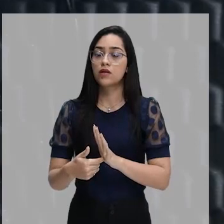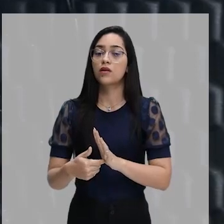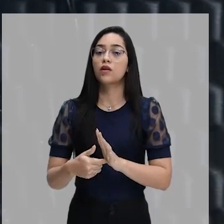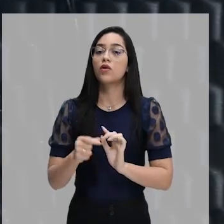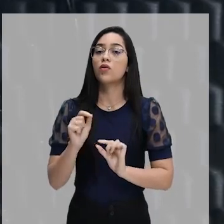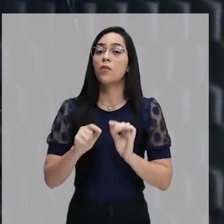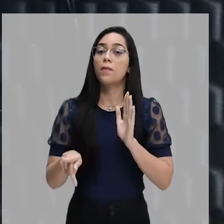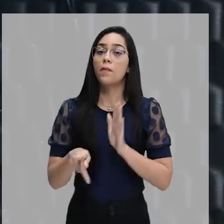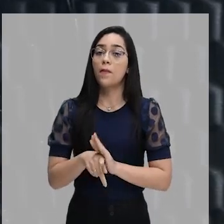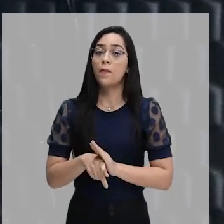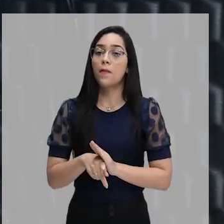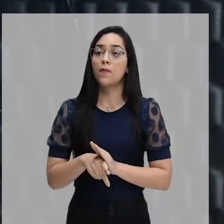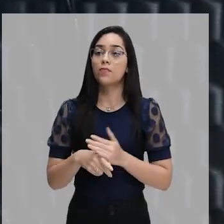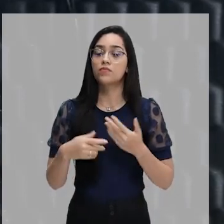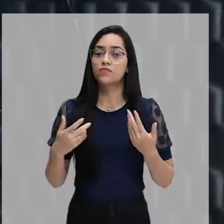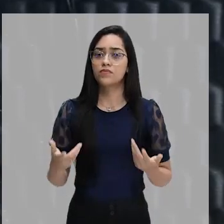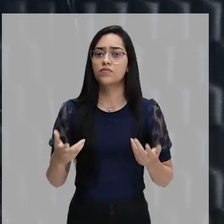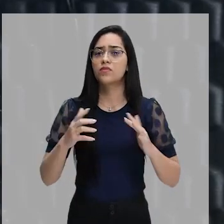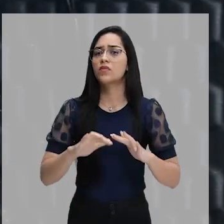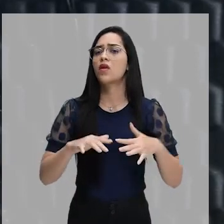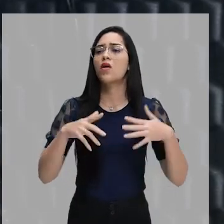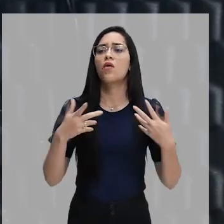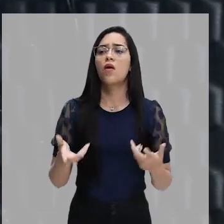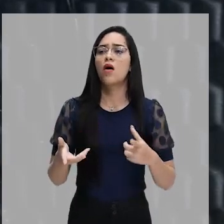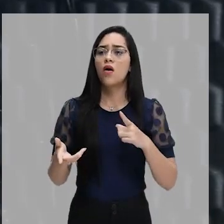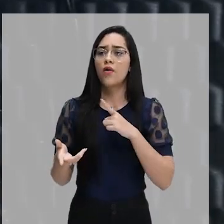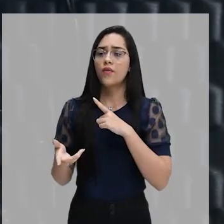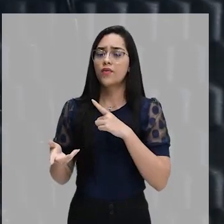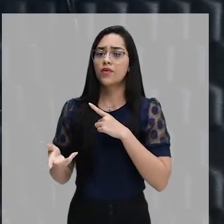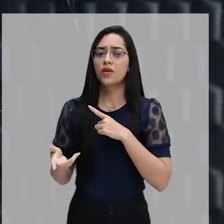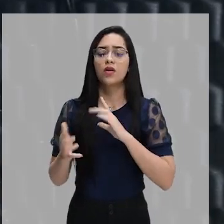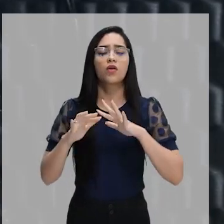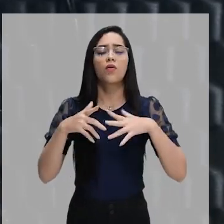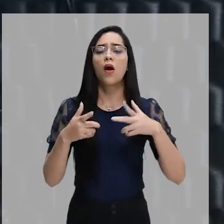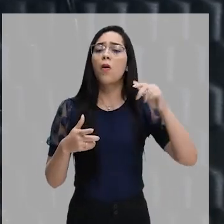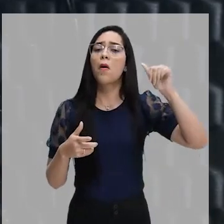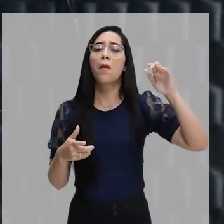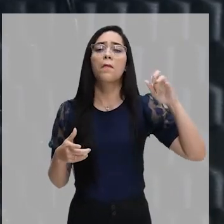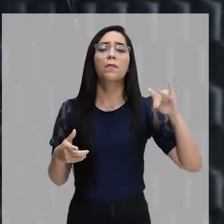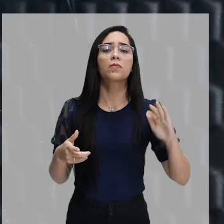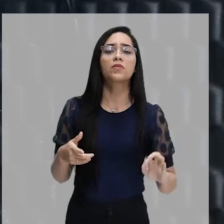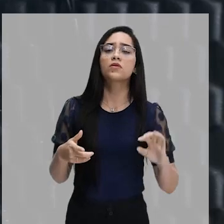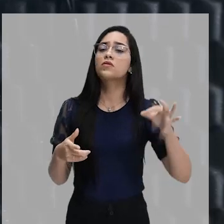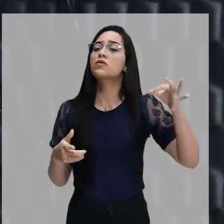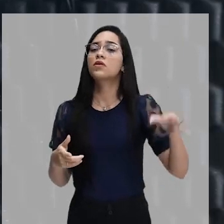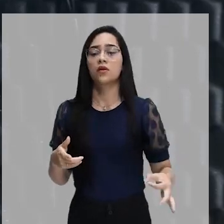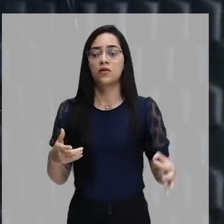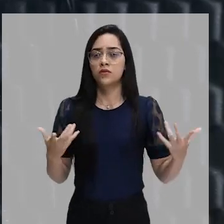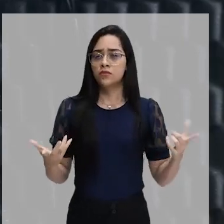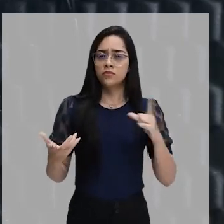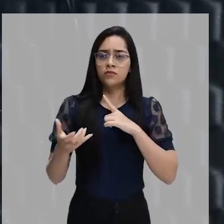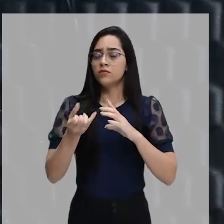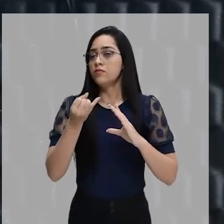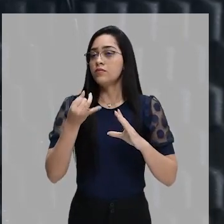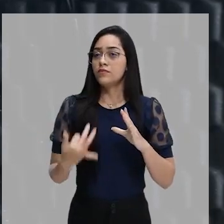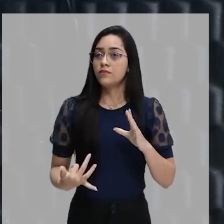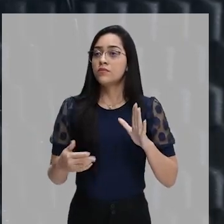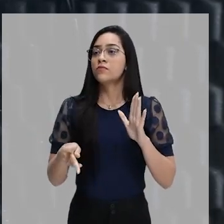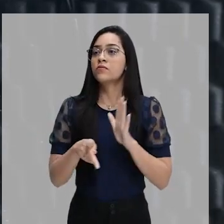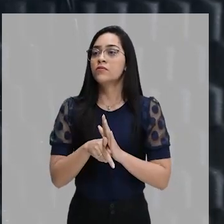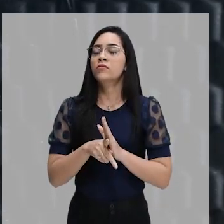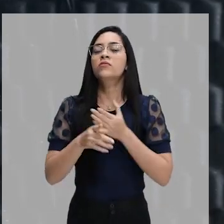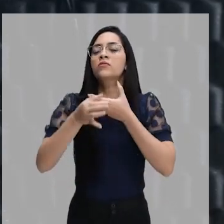obras realistas. Então, qual dessas transcrições aqui tem uma característica